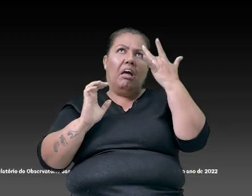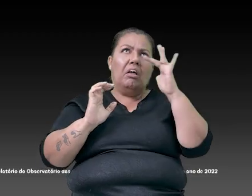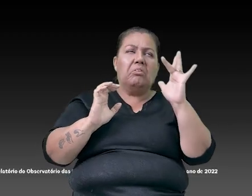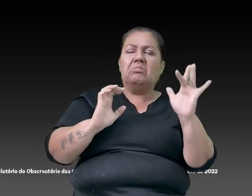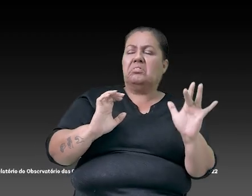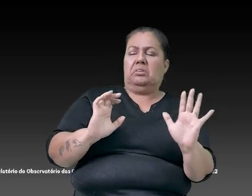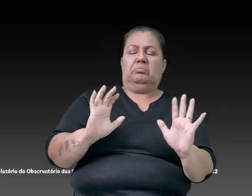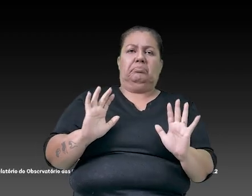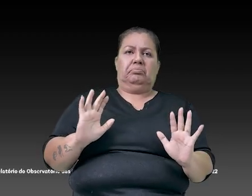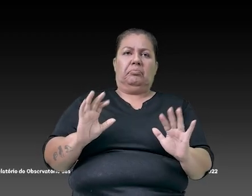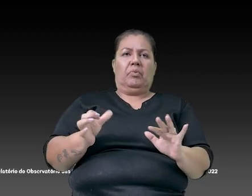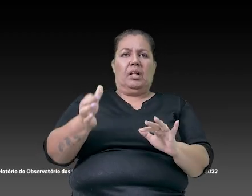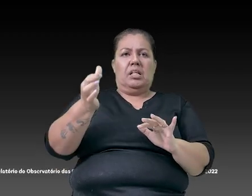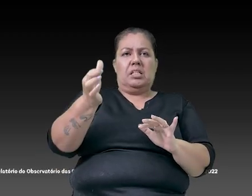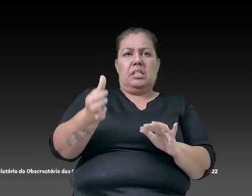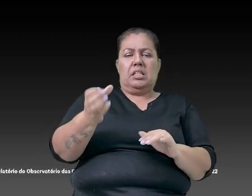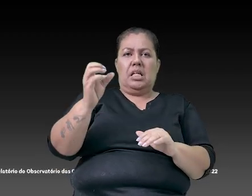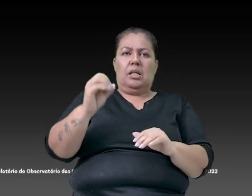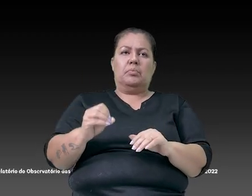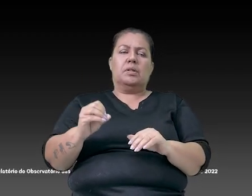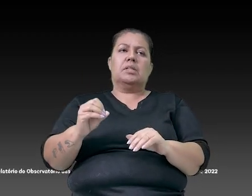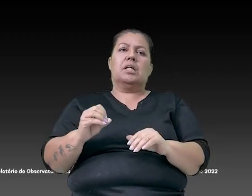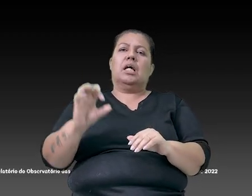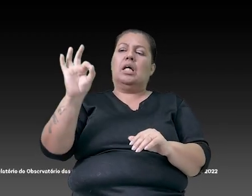vítimas, 60% são mulheres,